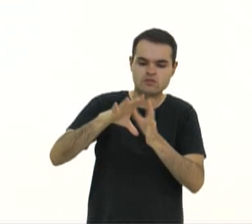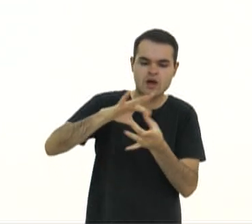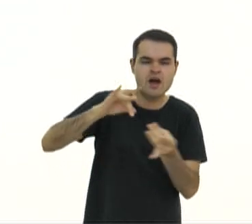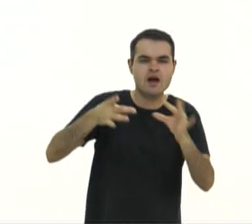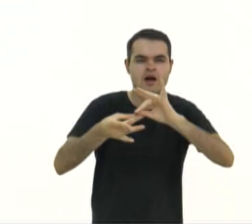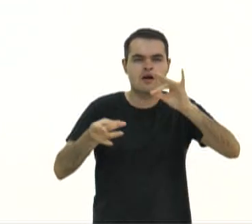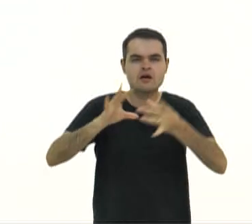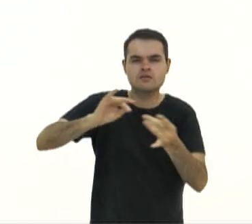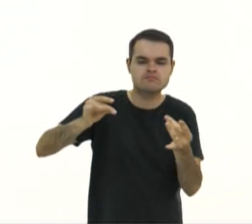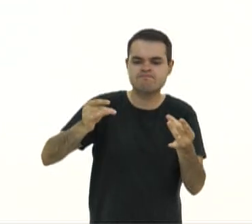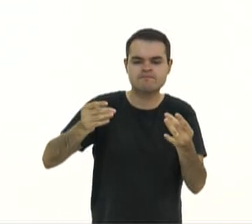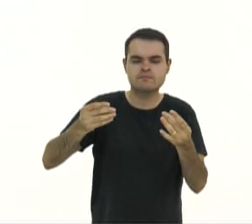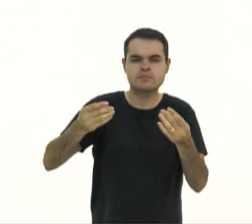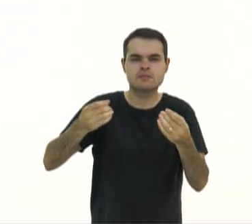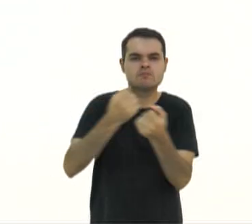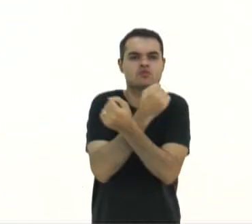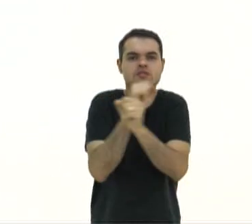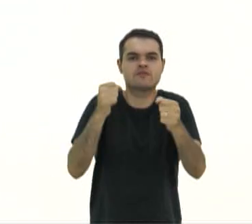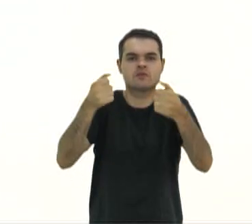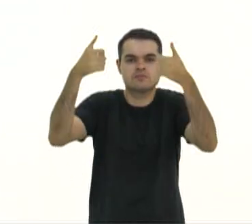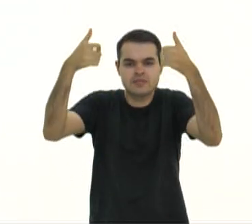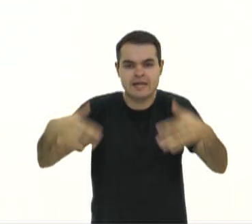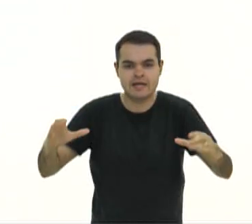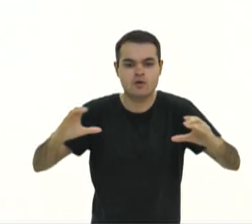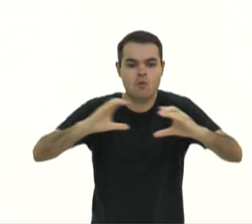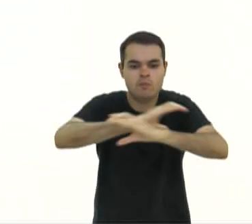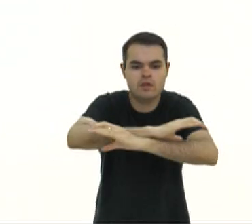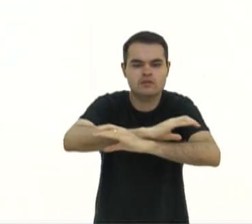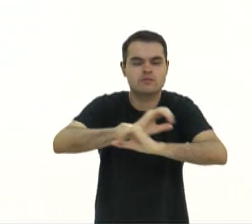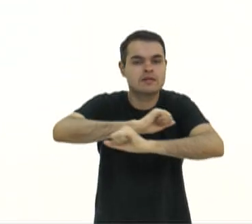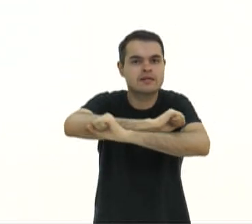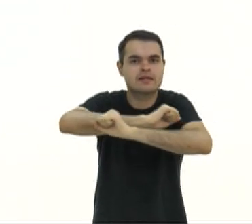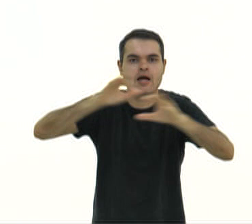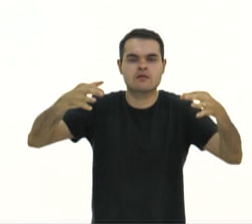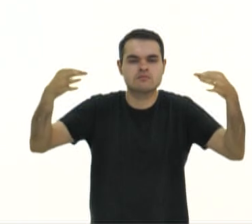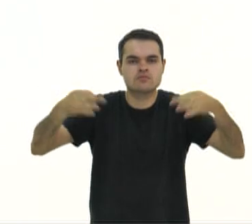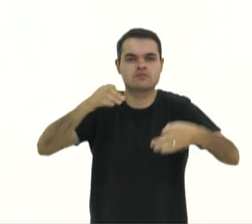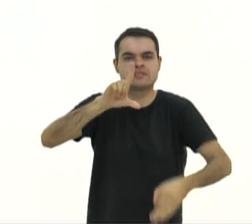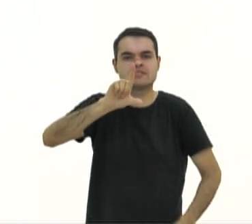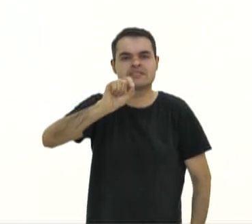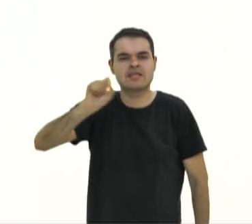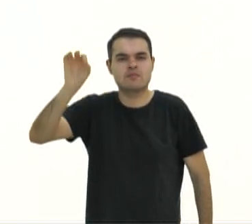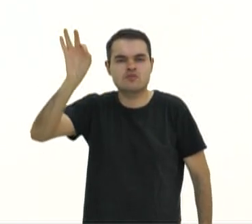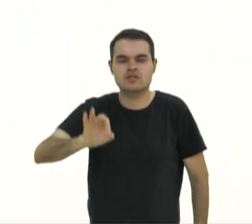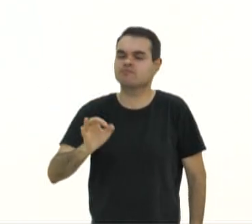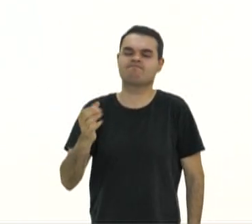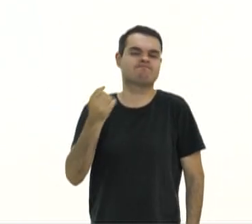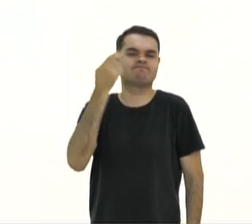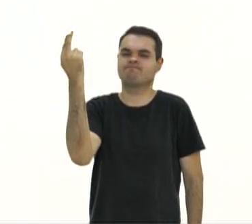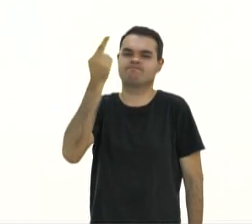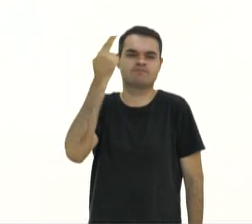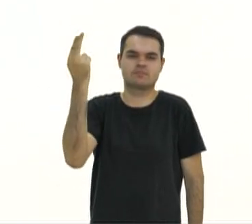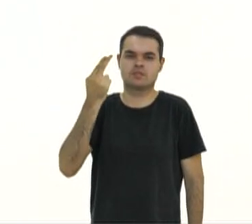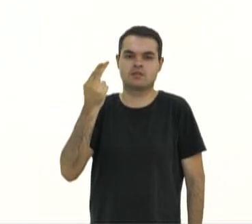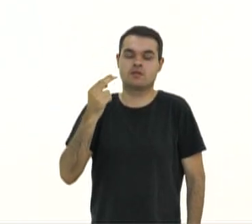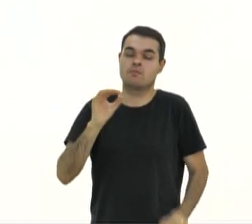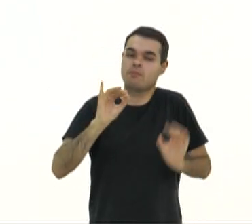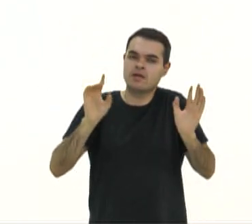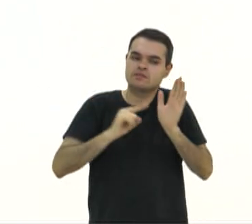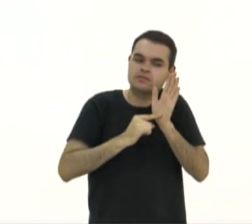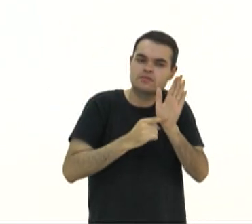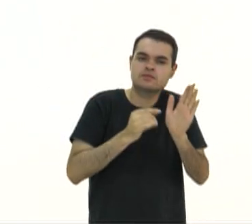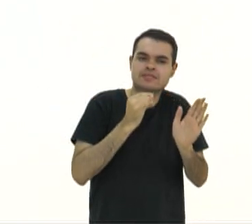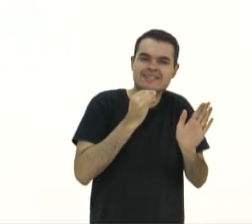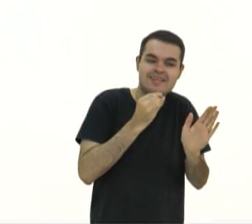de definir, né? Eu falei para vocês que era muito mais fácil nós conseguirmos exemplificar energia do